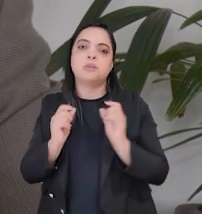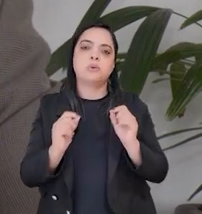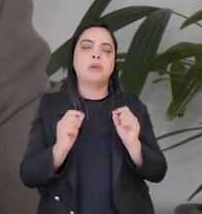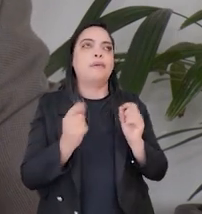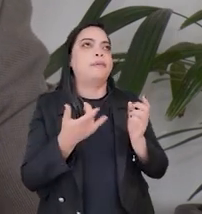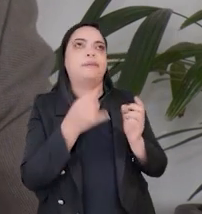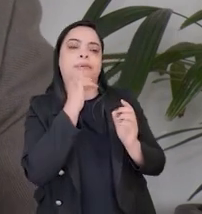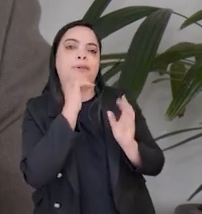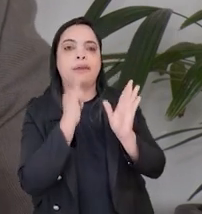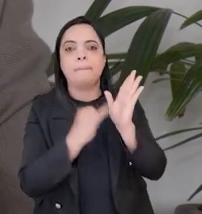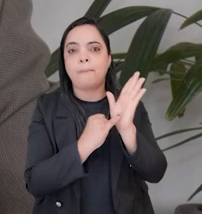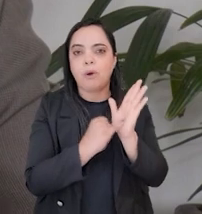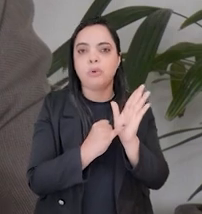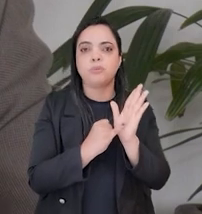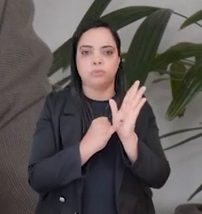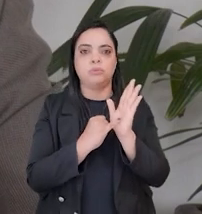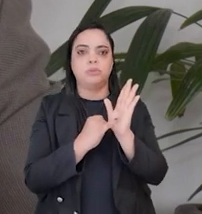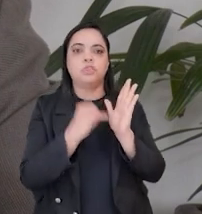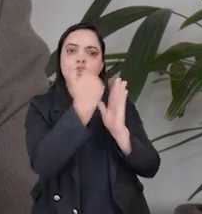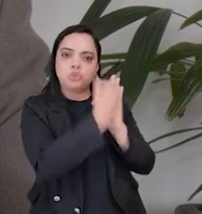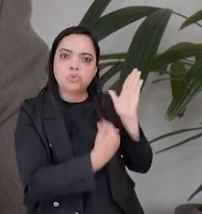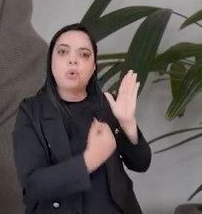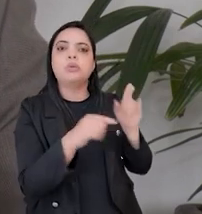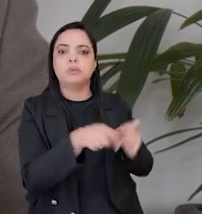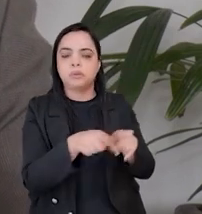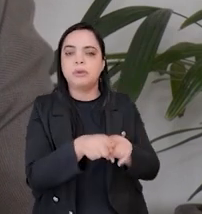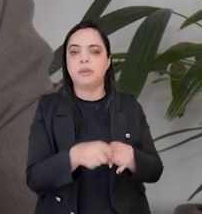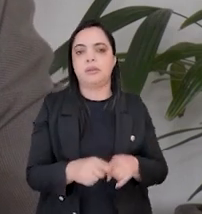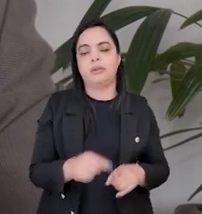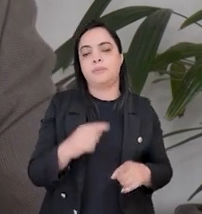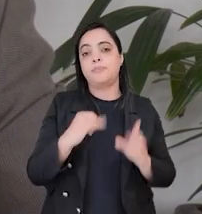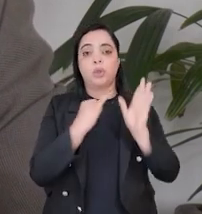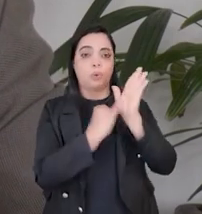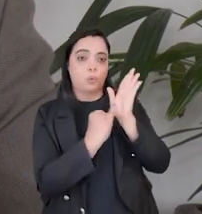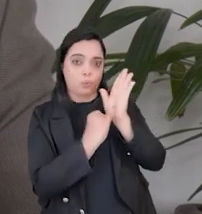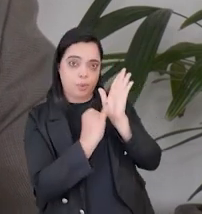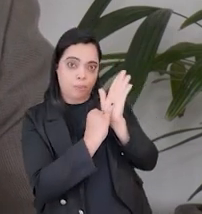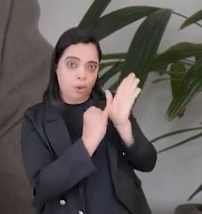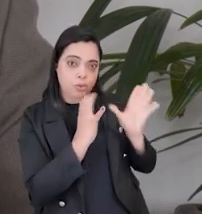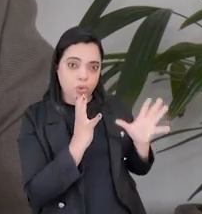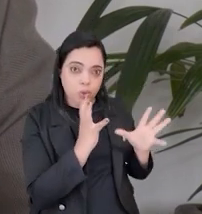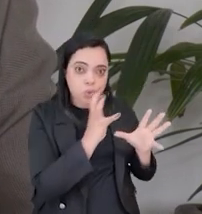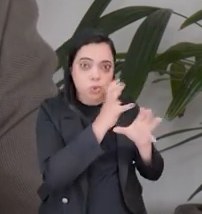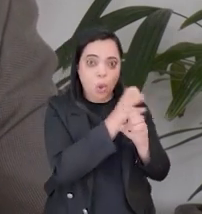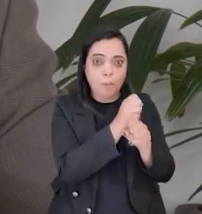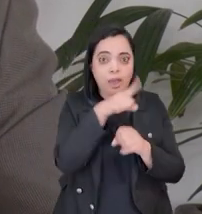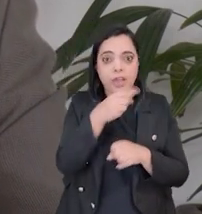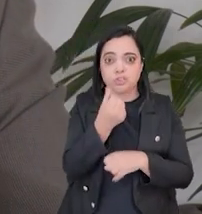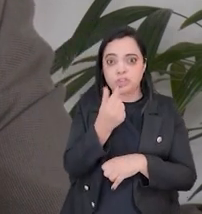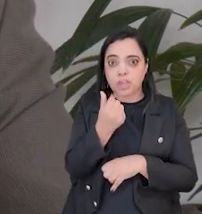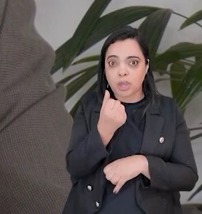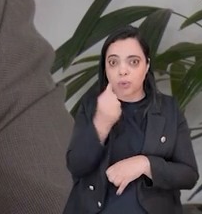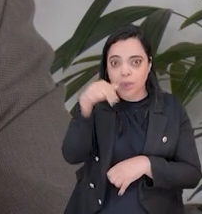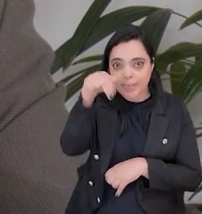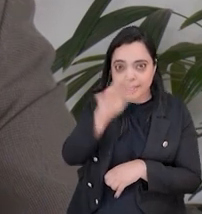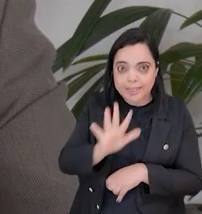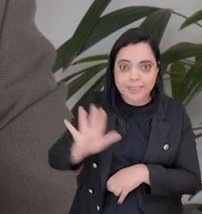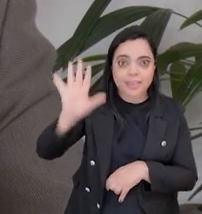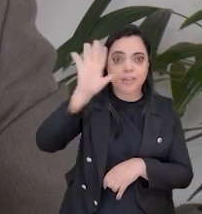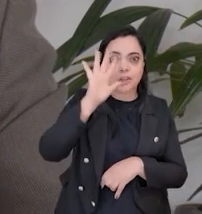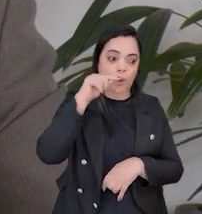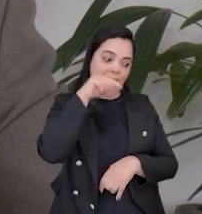prestação de serviço impostos são recolhidos esses impostos formam o que nós chamamos de Tesouro Nacional